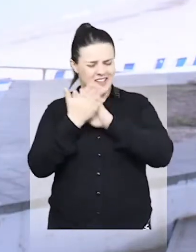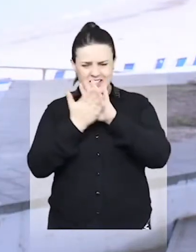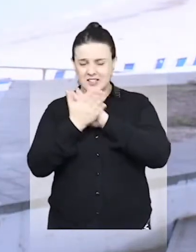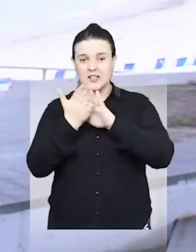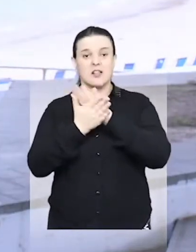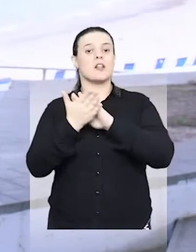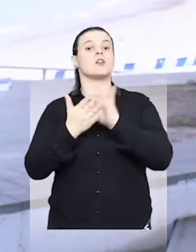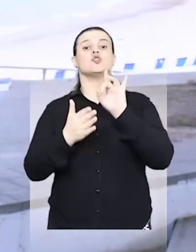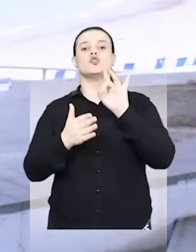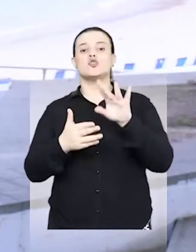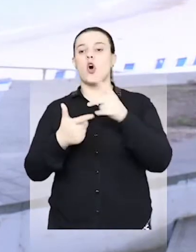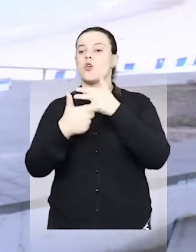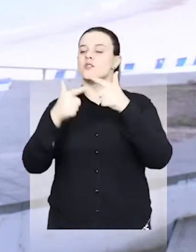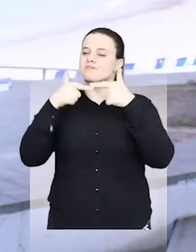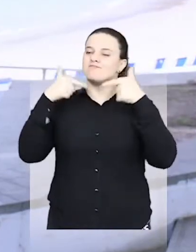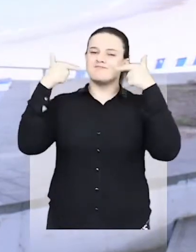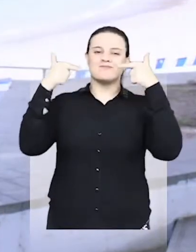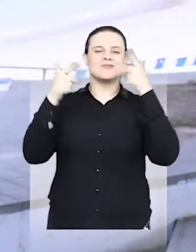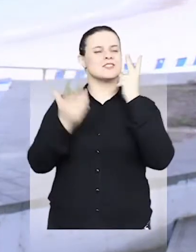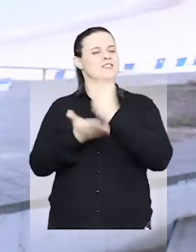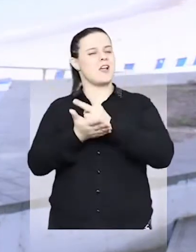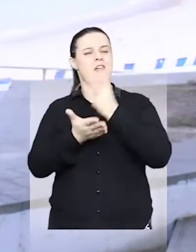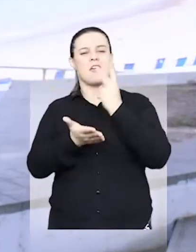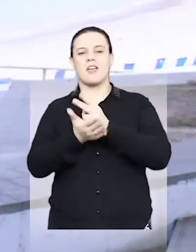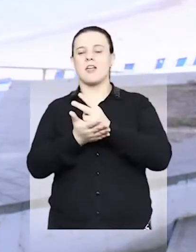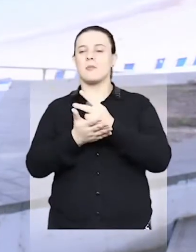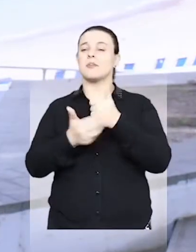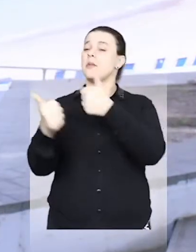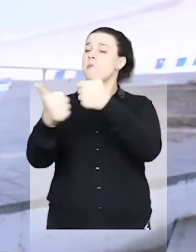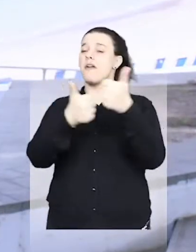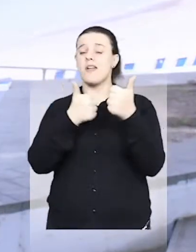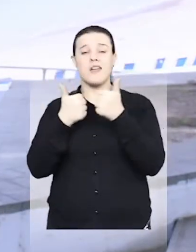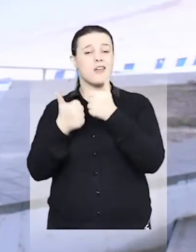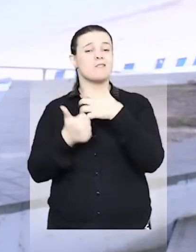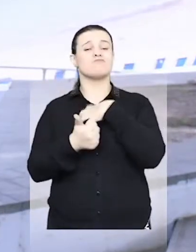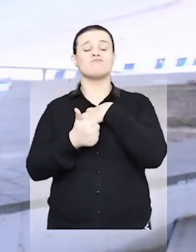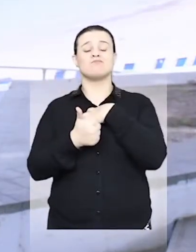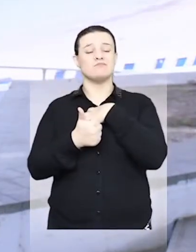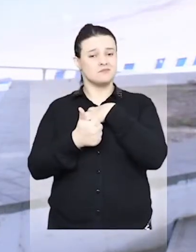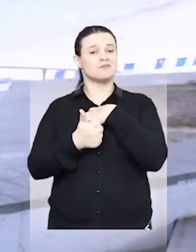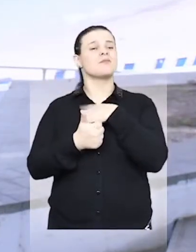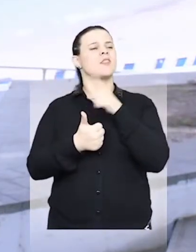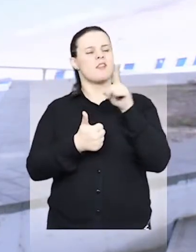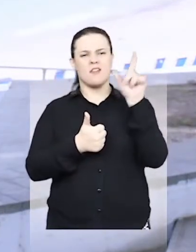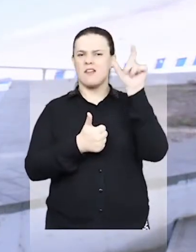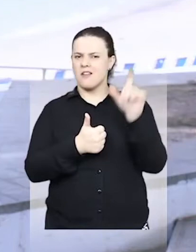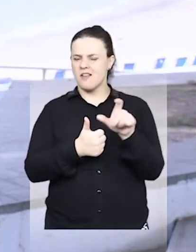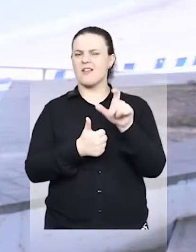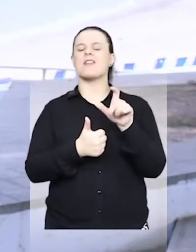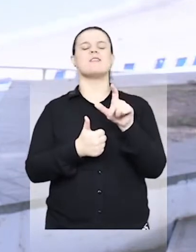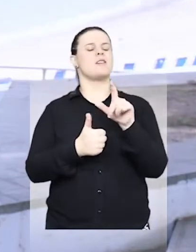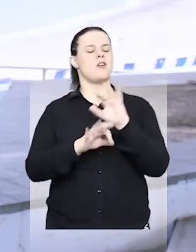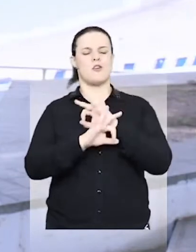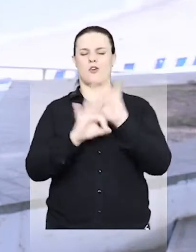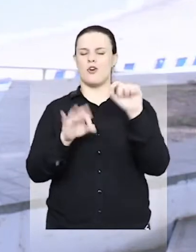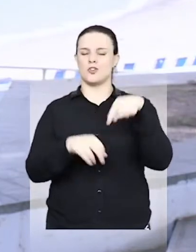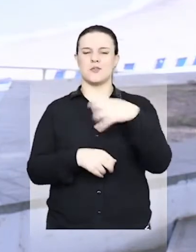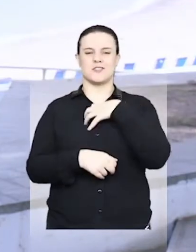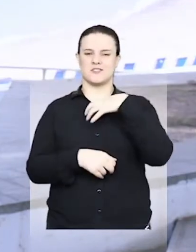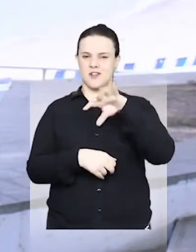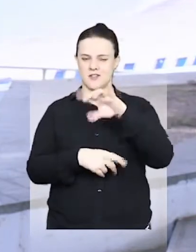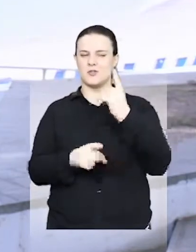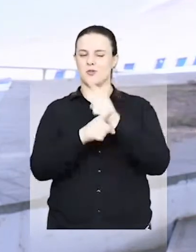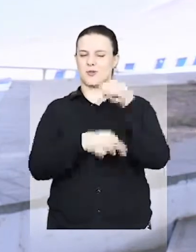de nada, só faz um sorriso na testa, só faz dizer que tá tudo bem. Felipe foi massa pra gente